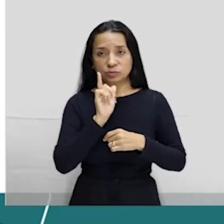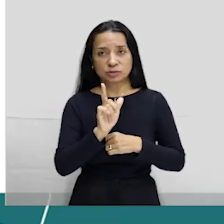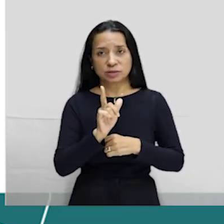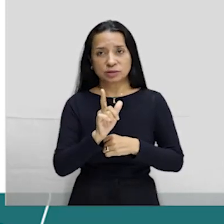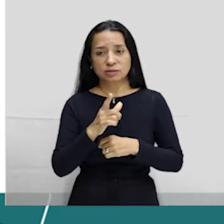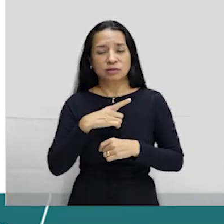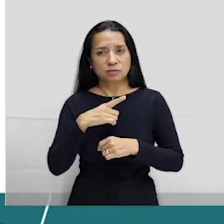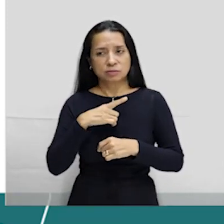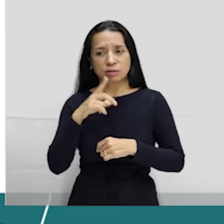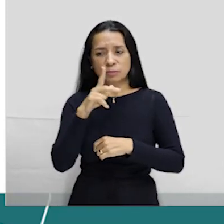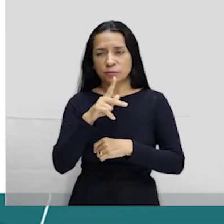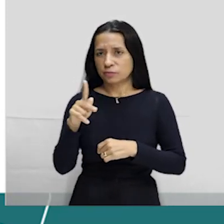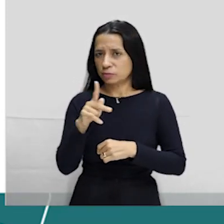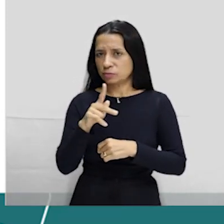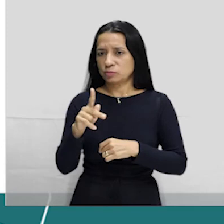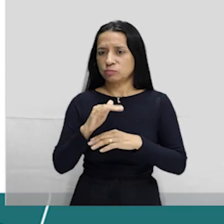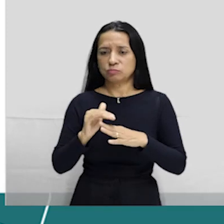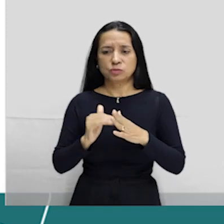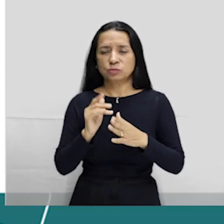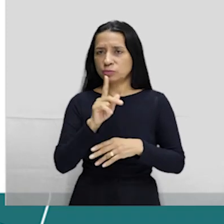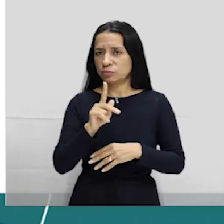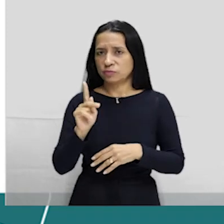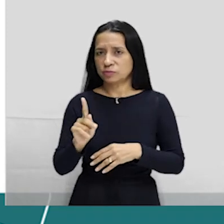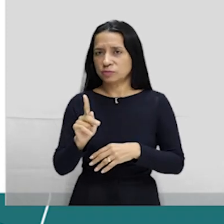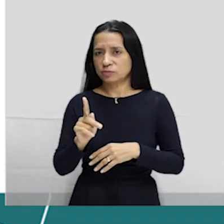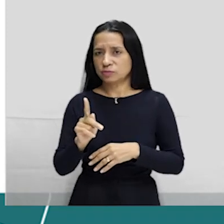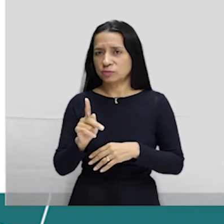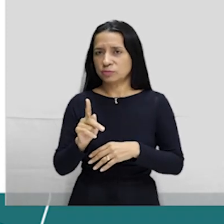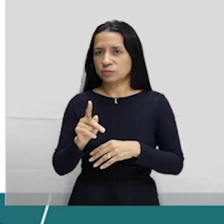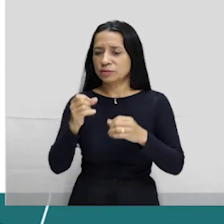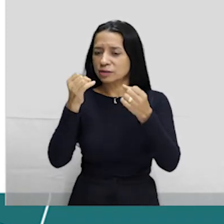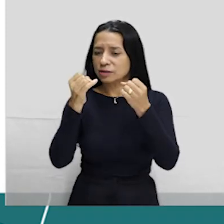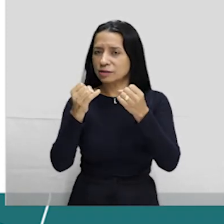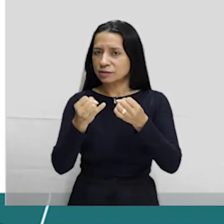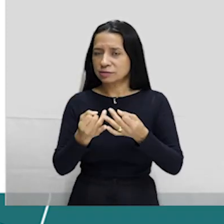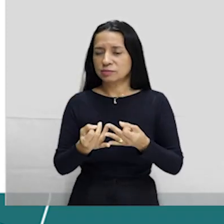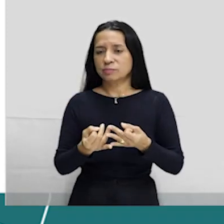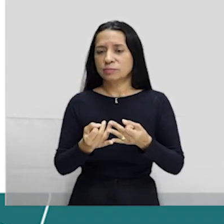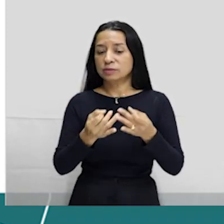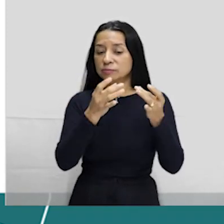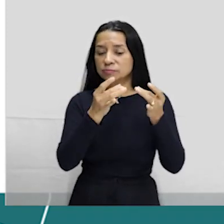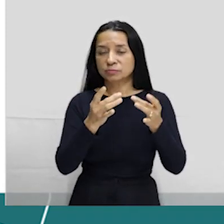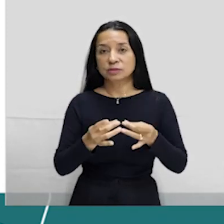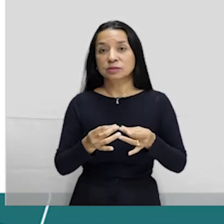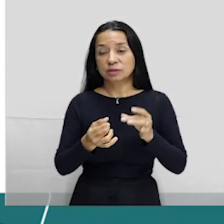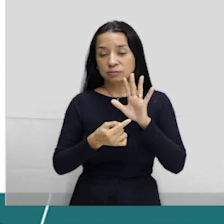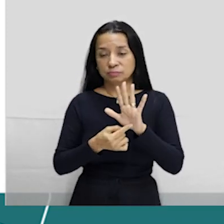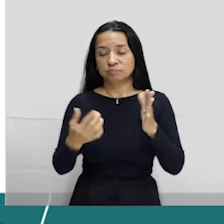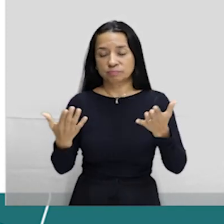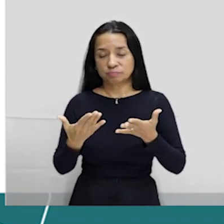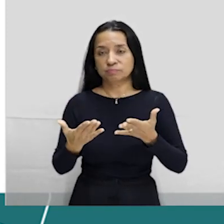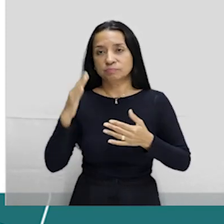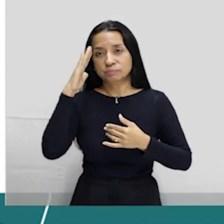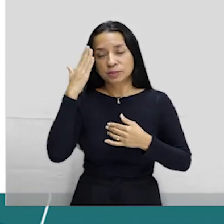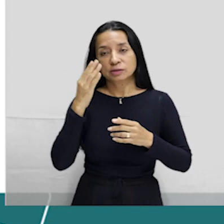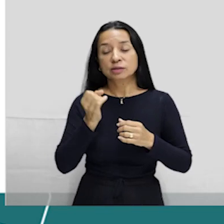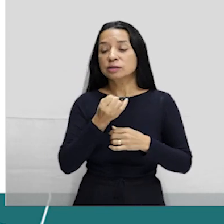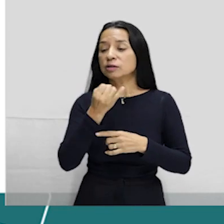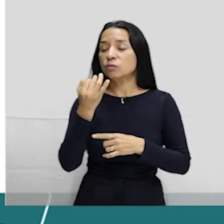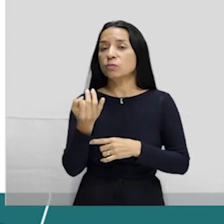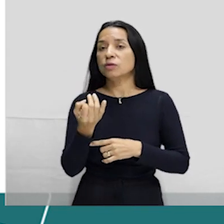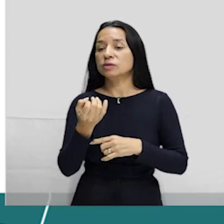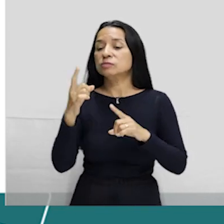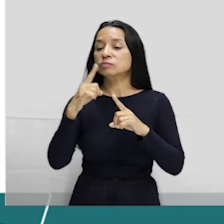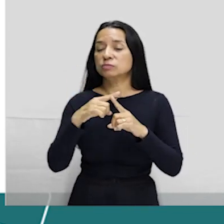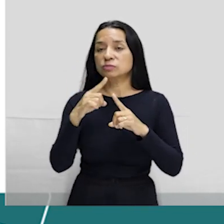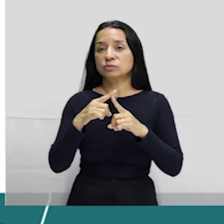ter professores, né, todo professor que dá essa aula com esses detalhes que eu vou trazer hoje, tá? Então a gente vai entender quais são os tipos